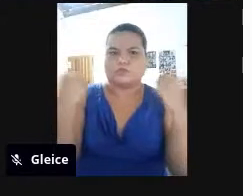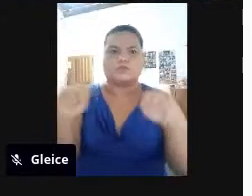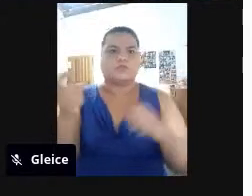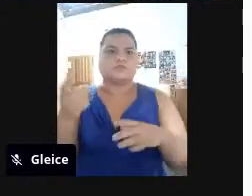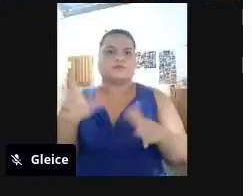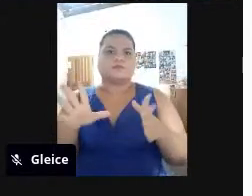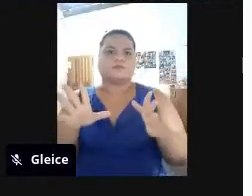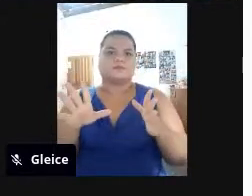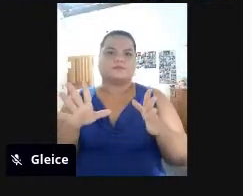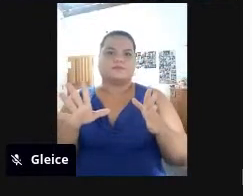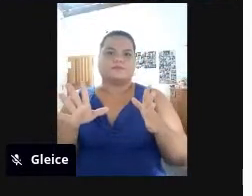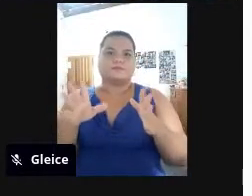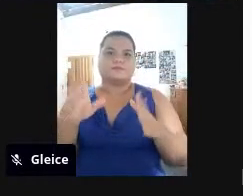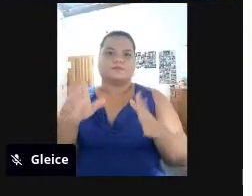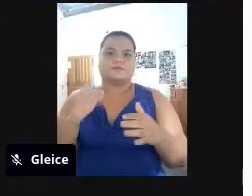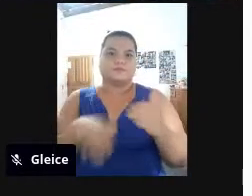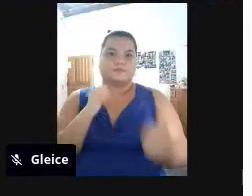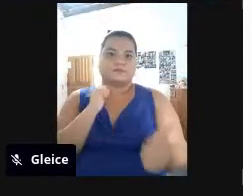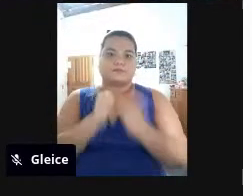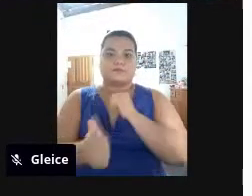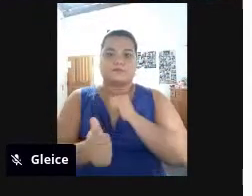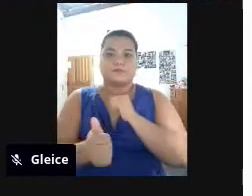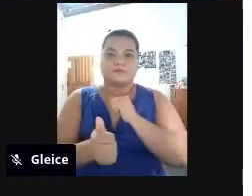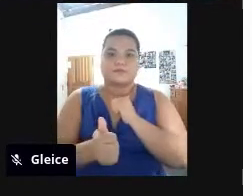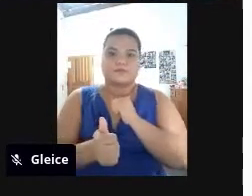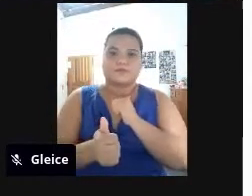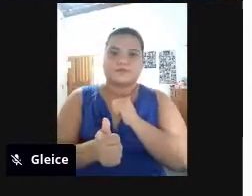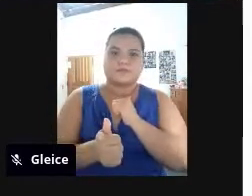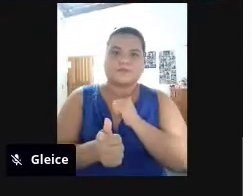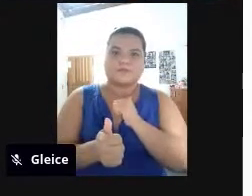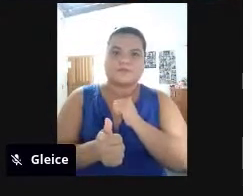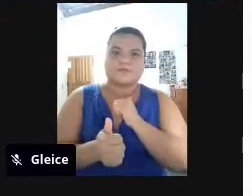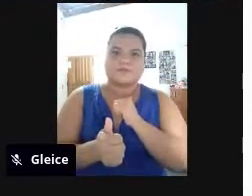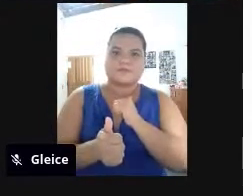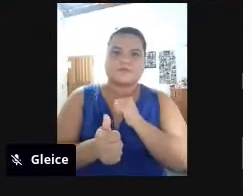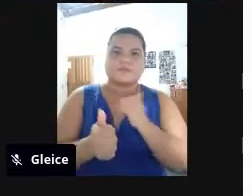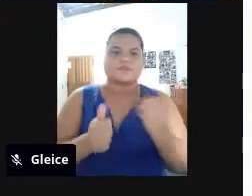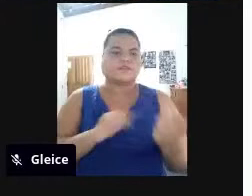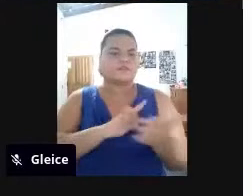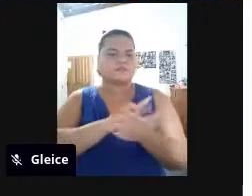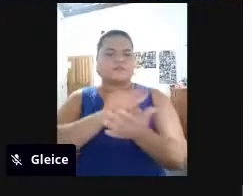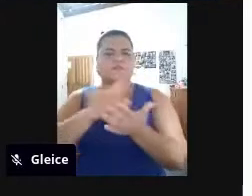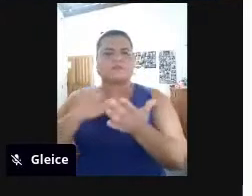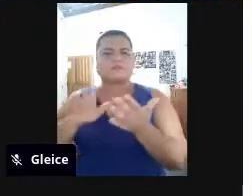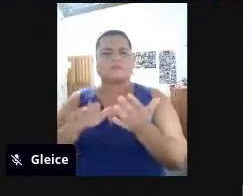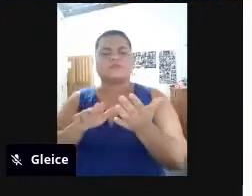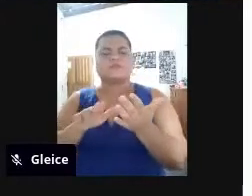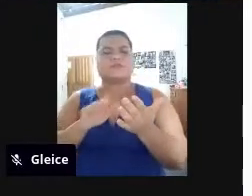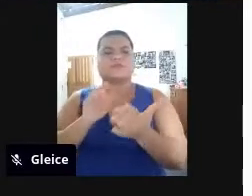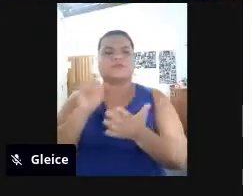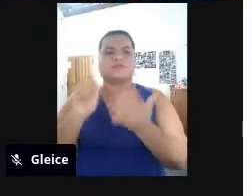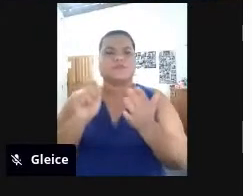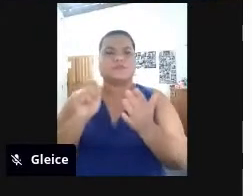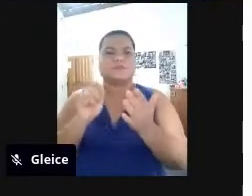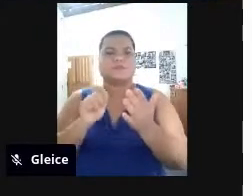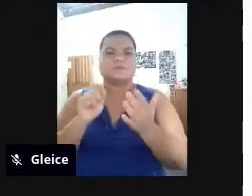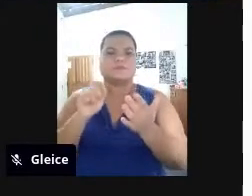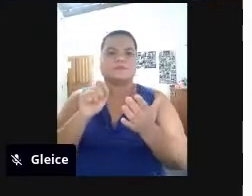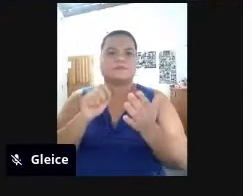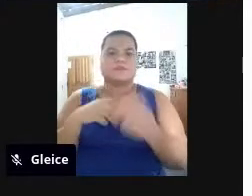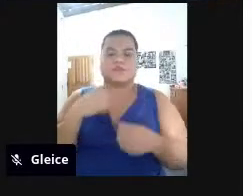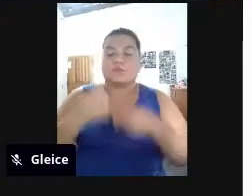atletas de endurance. O que seria endurance? São modalidades esportivas mais aeróbicas, como, por exemplo,